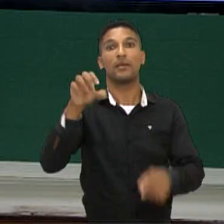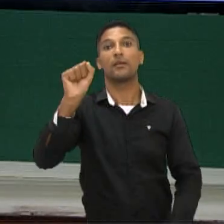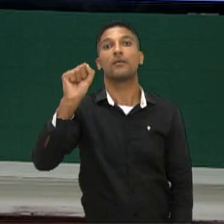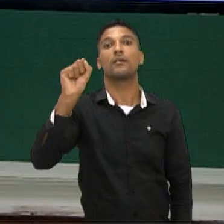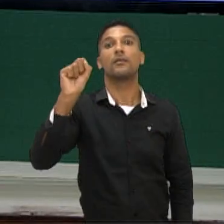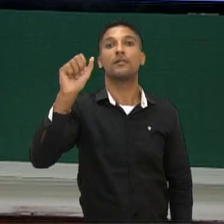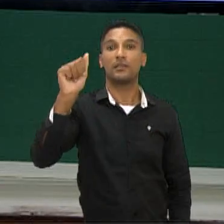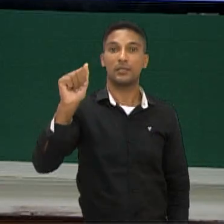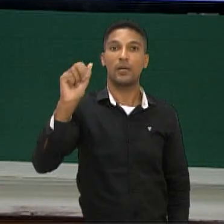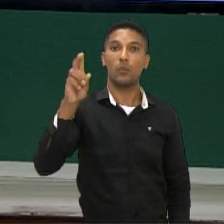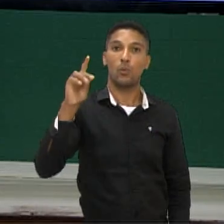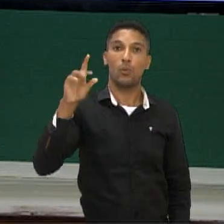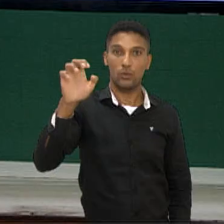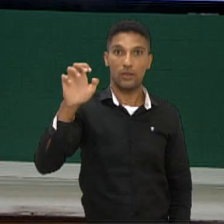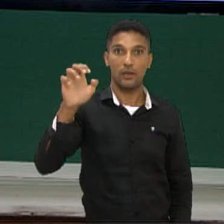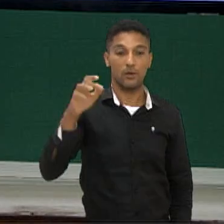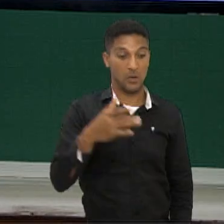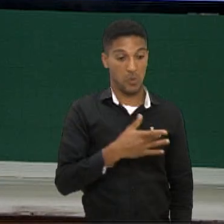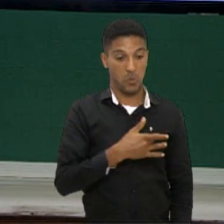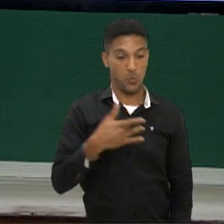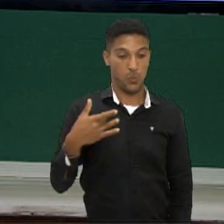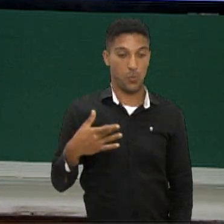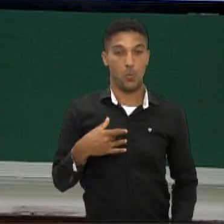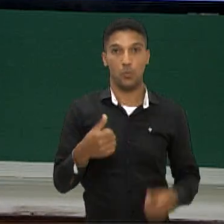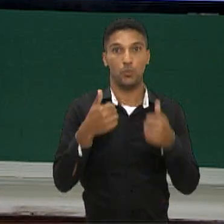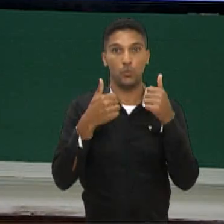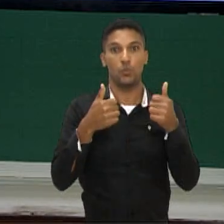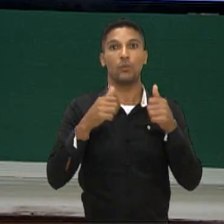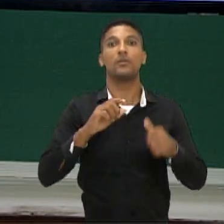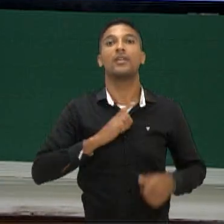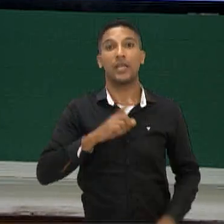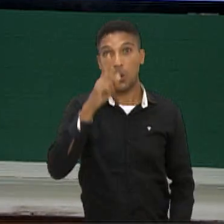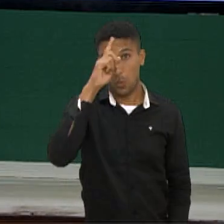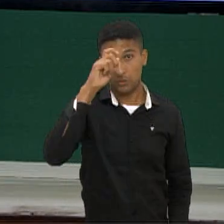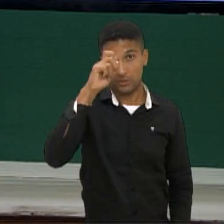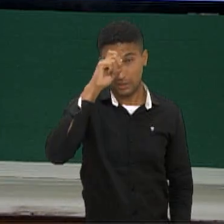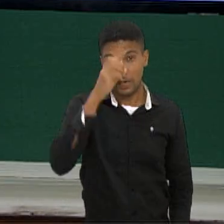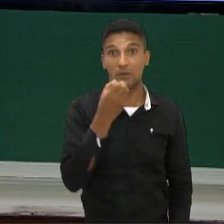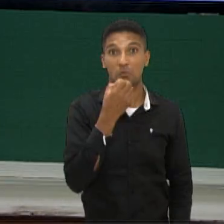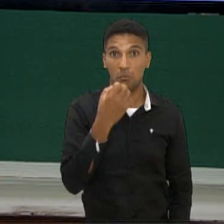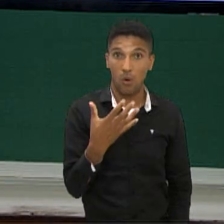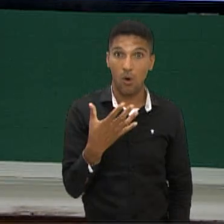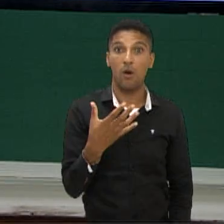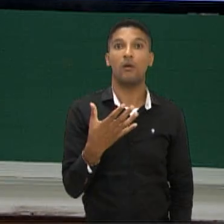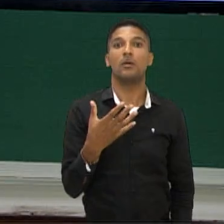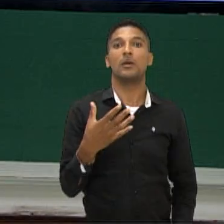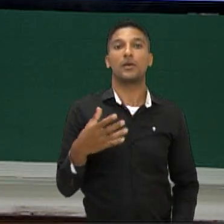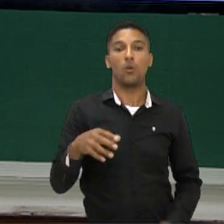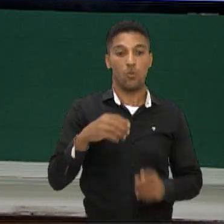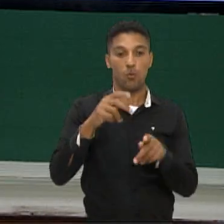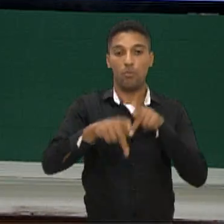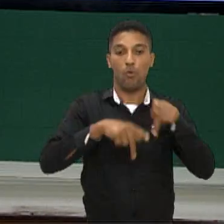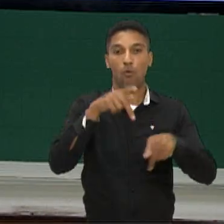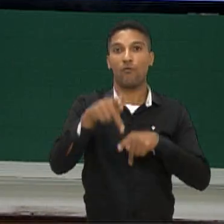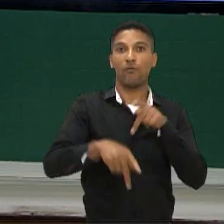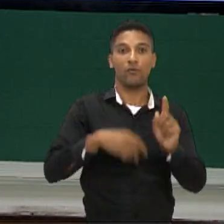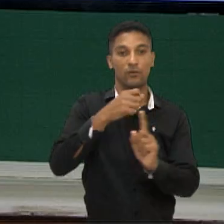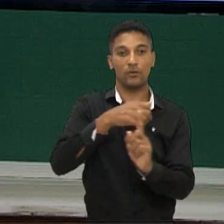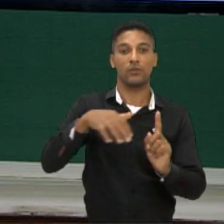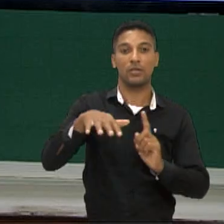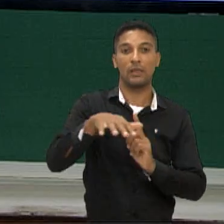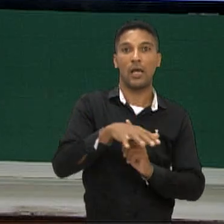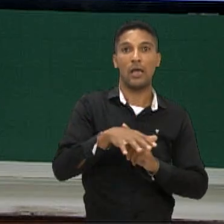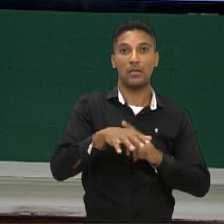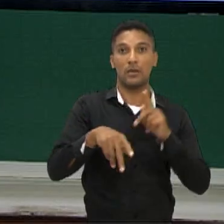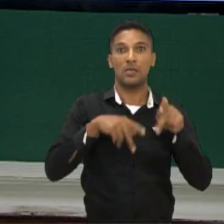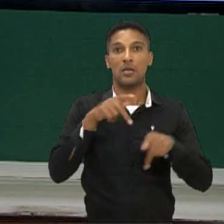temos postos de saúde, né? Nós podemos oferecer isso à população. Então, isso